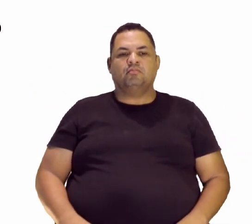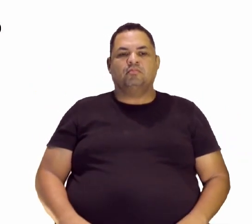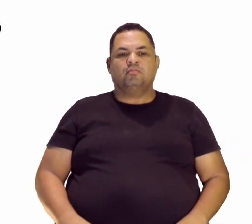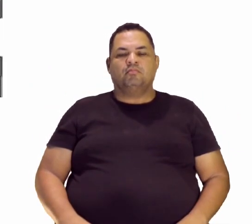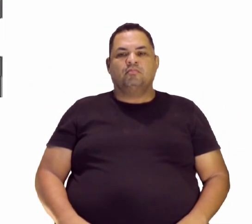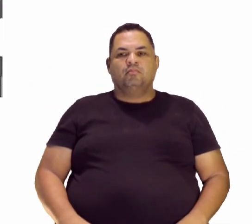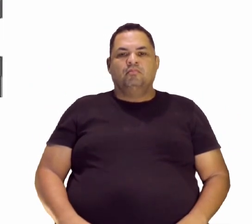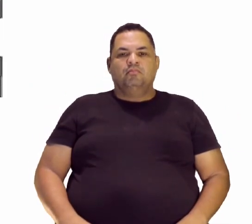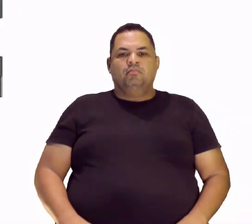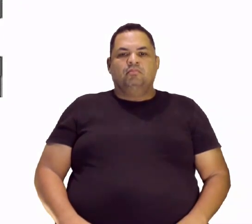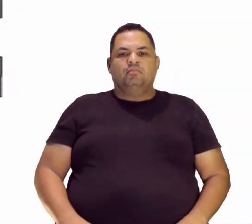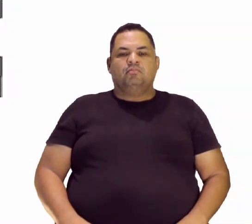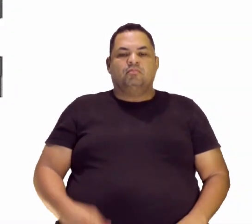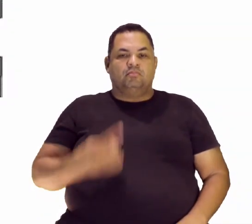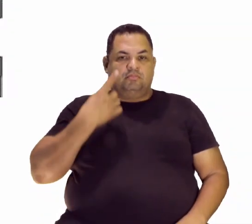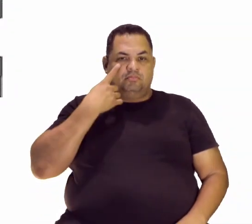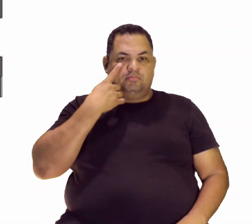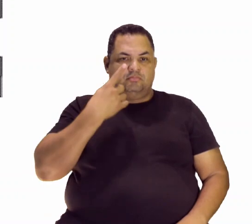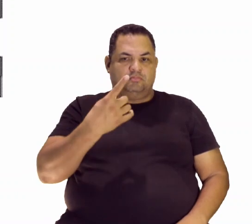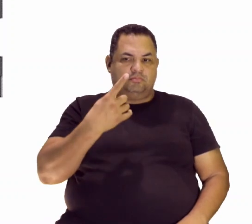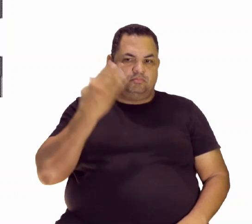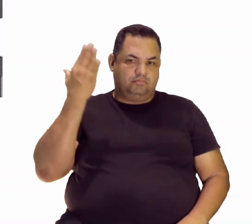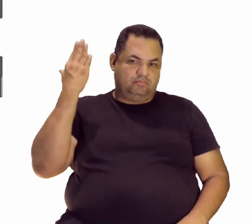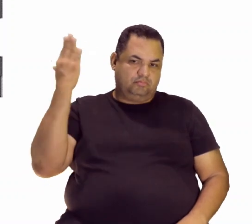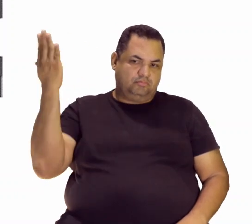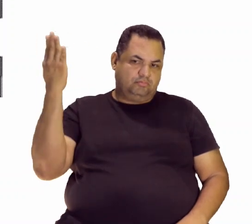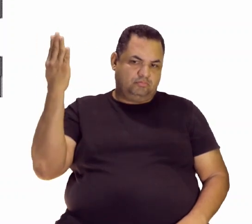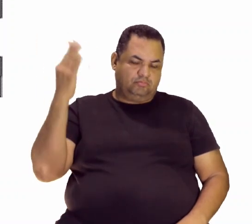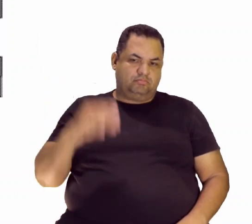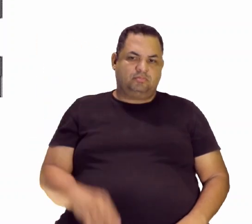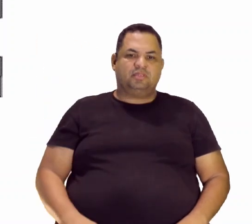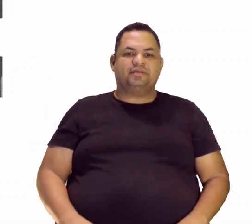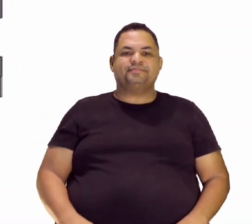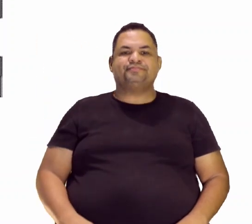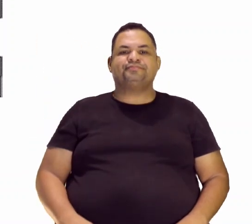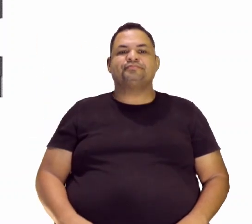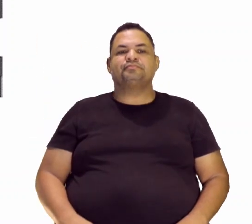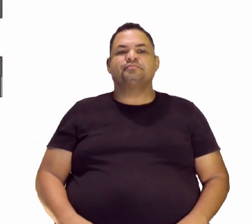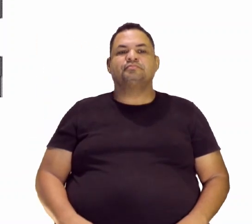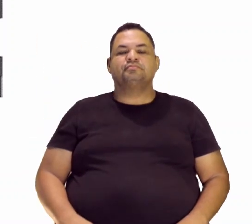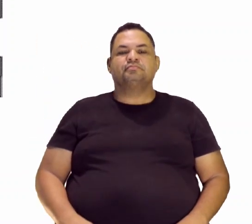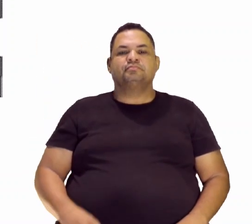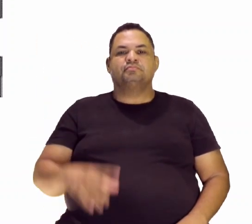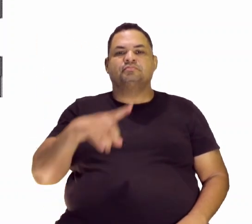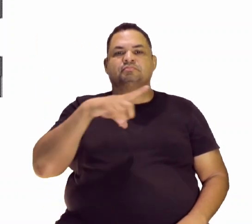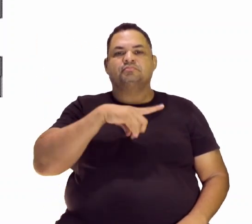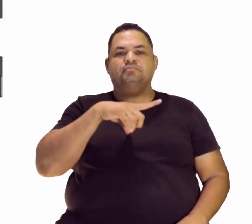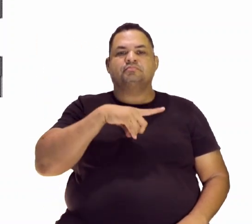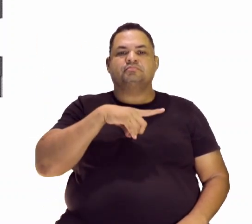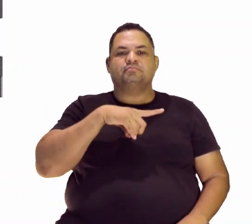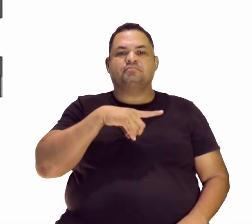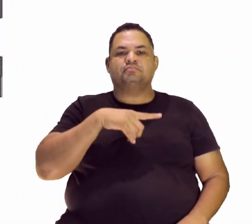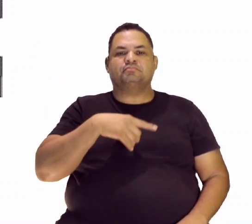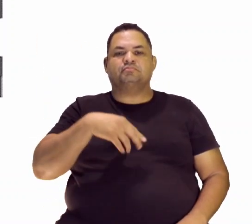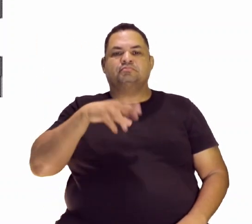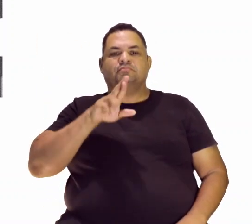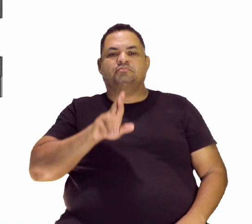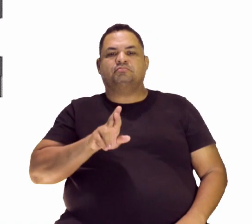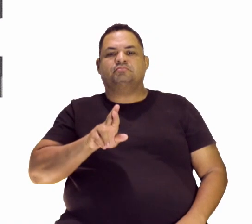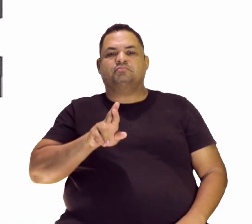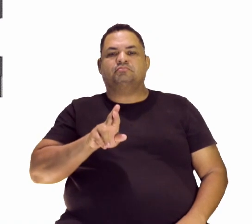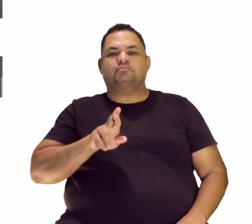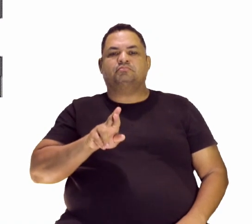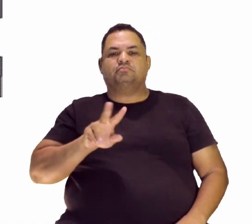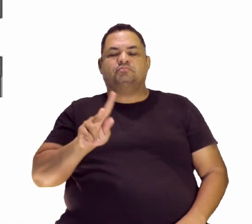Então, olha aqui, vamos observar onde é. Você tem aqui o ródio, né?